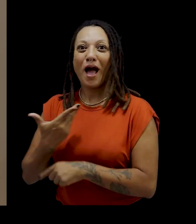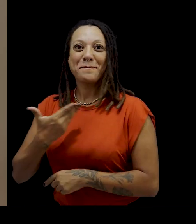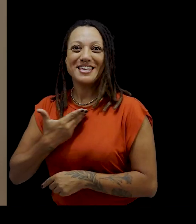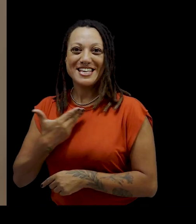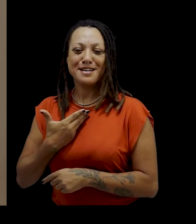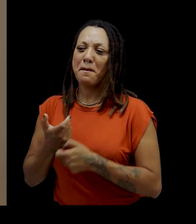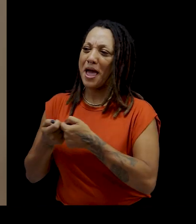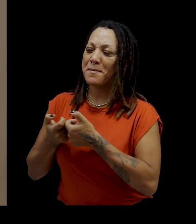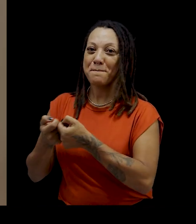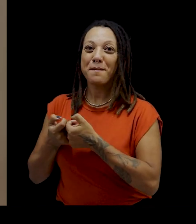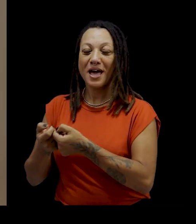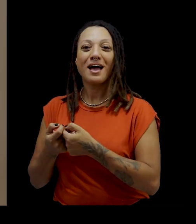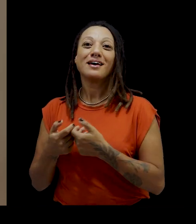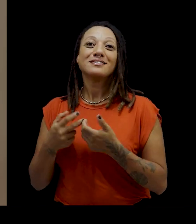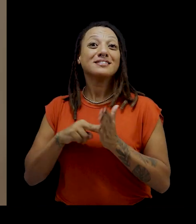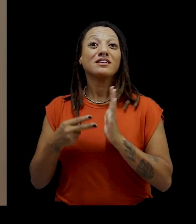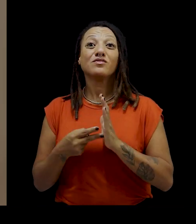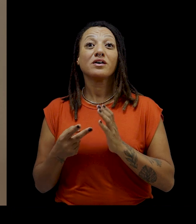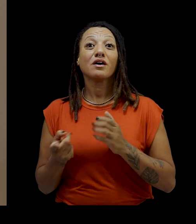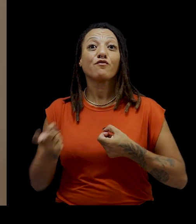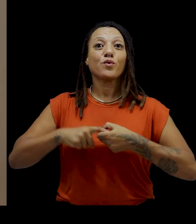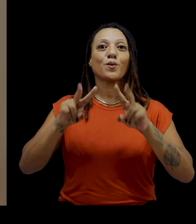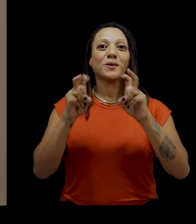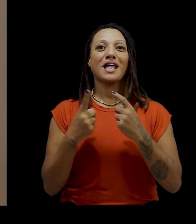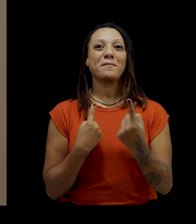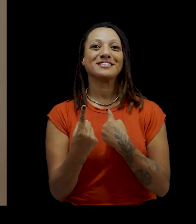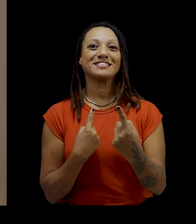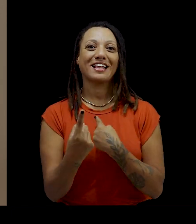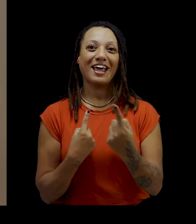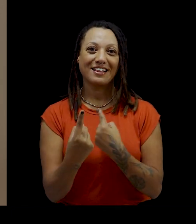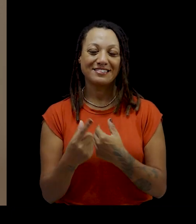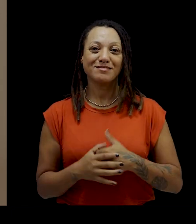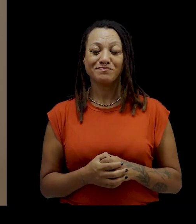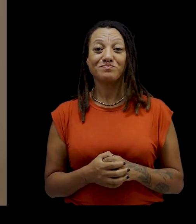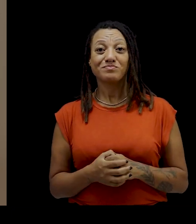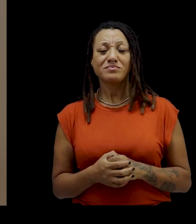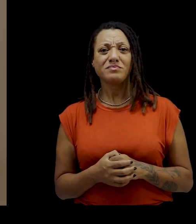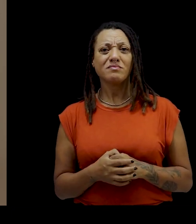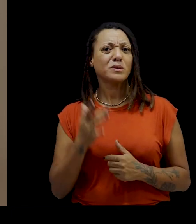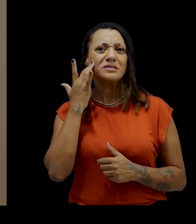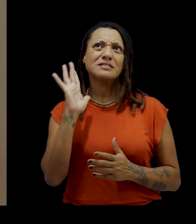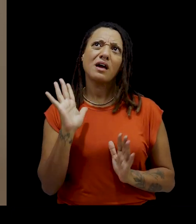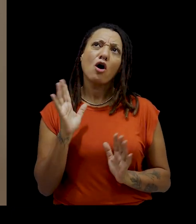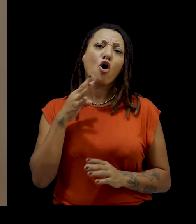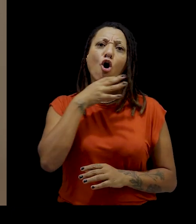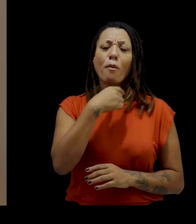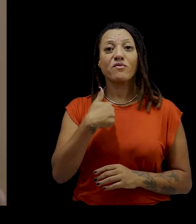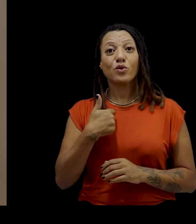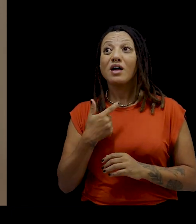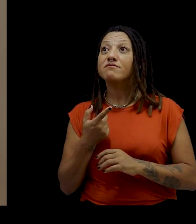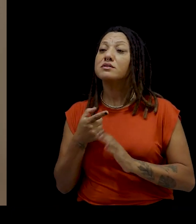amigas, assim. E aí a estrada entrou de novo, assim, porque... mas foram... Sei, claro que assim, eu